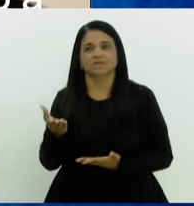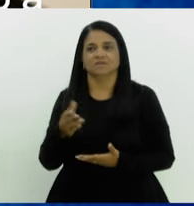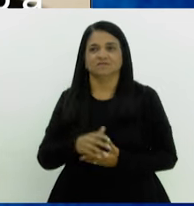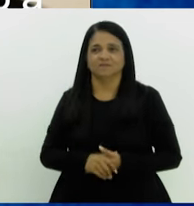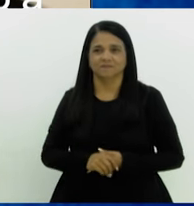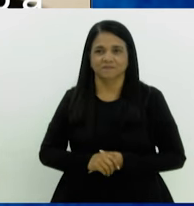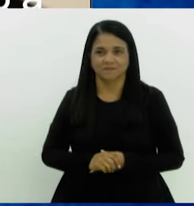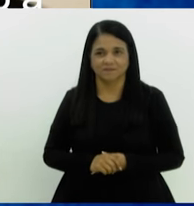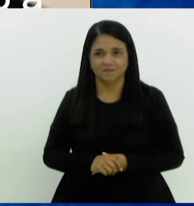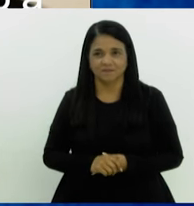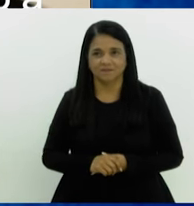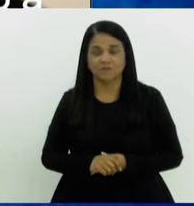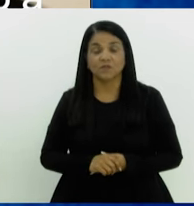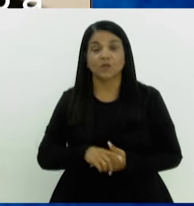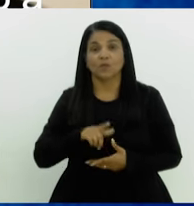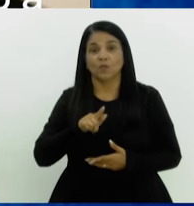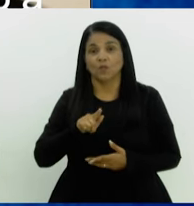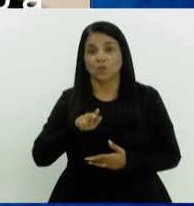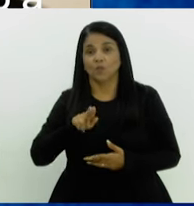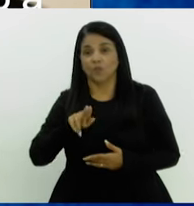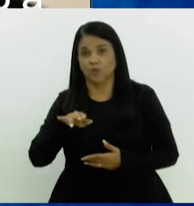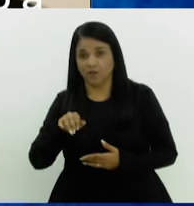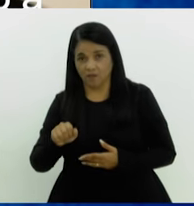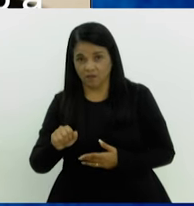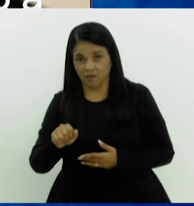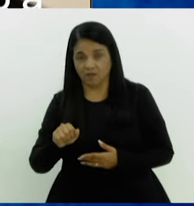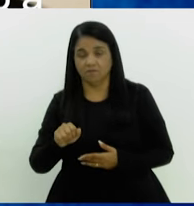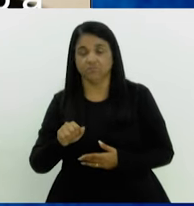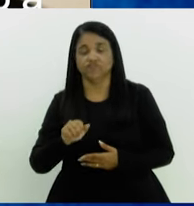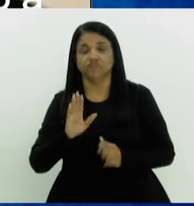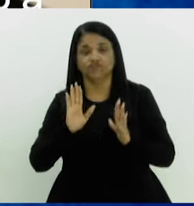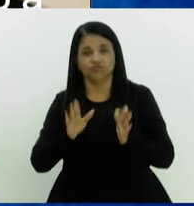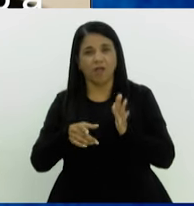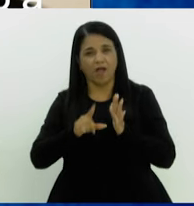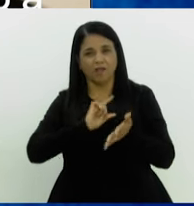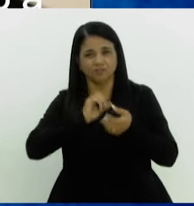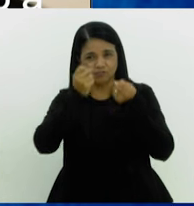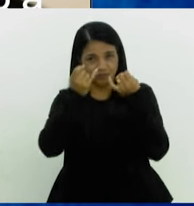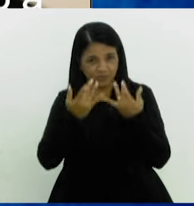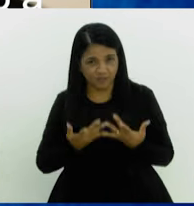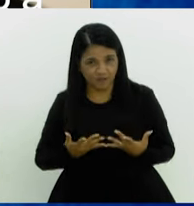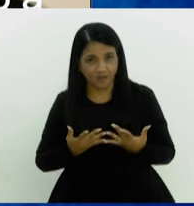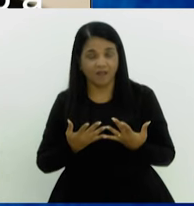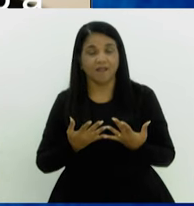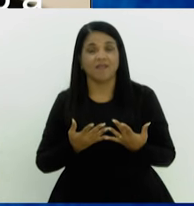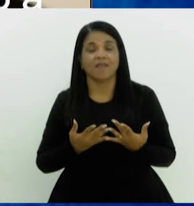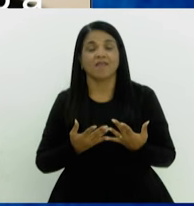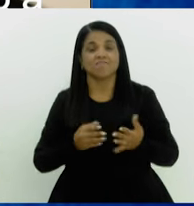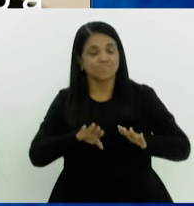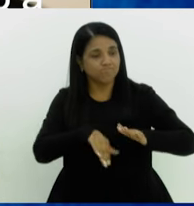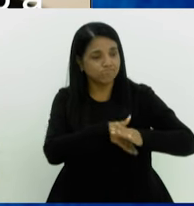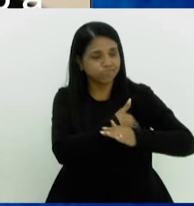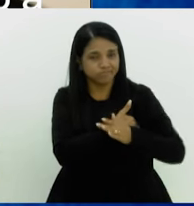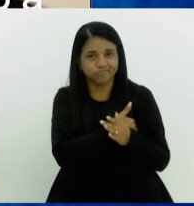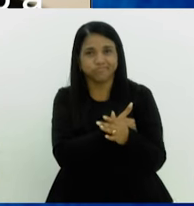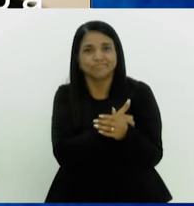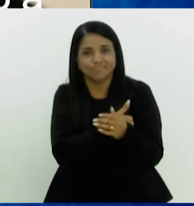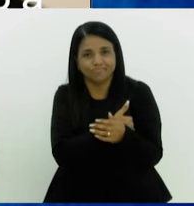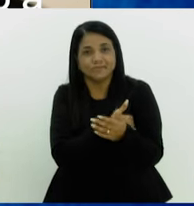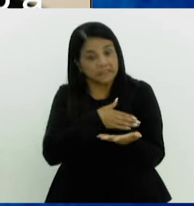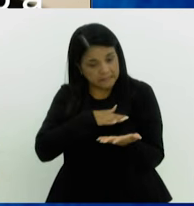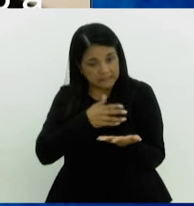canal o guia que eu já falei não é nunca é demais esse guia carregue debaixo do braço se vocês quiserem